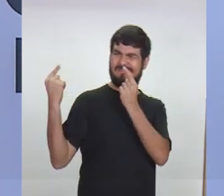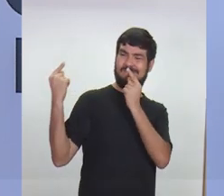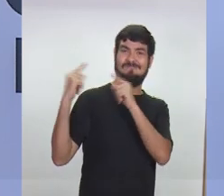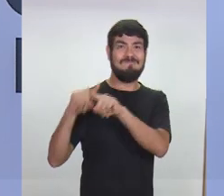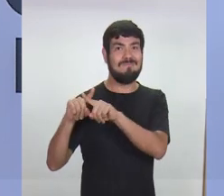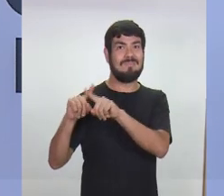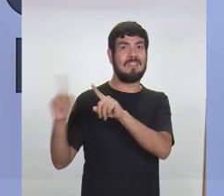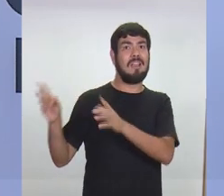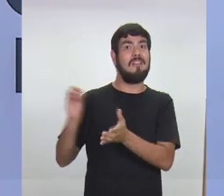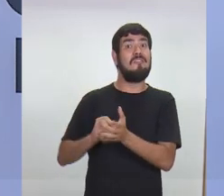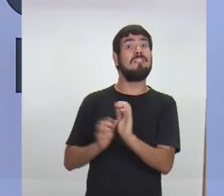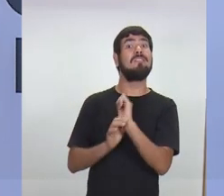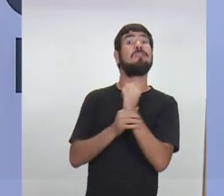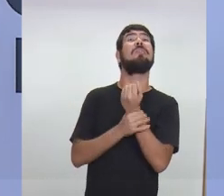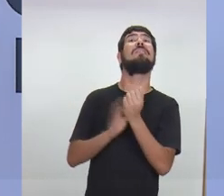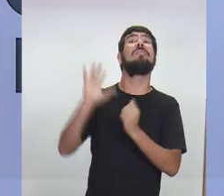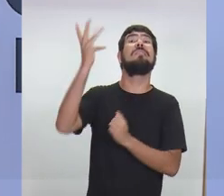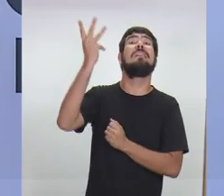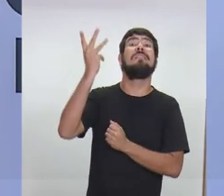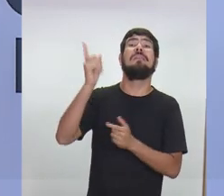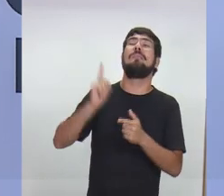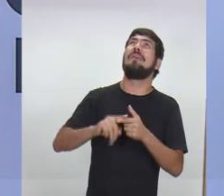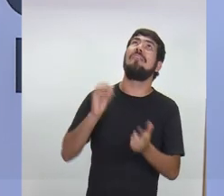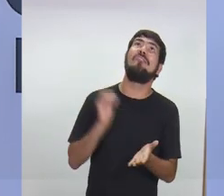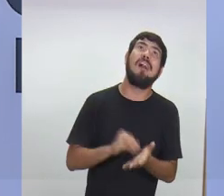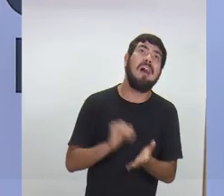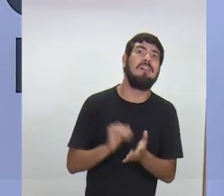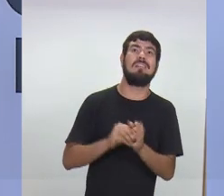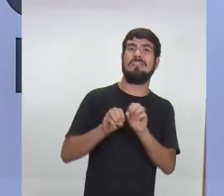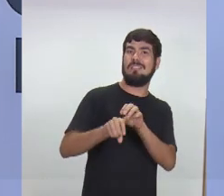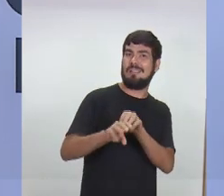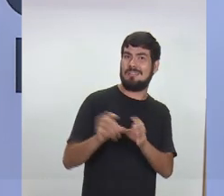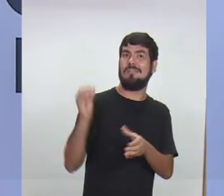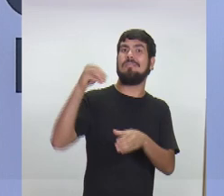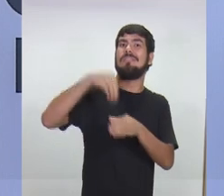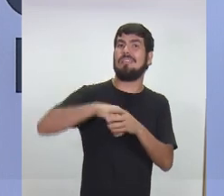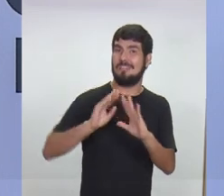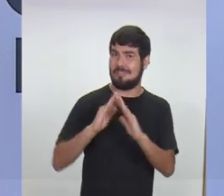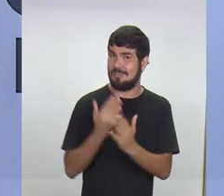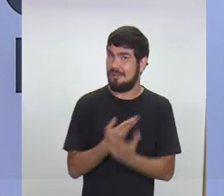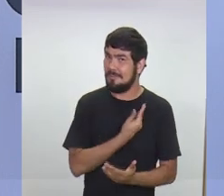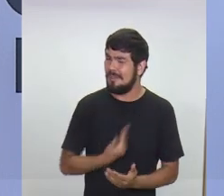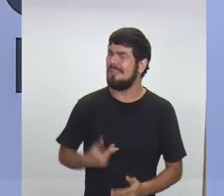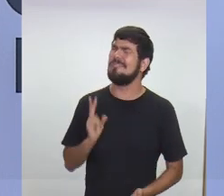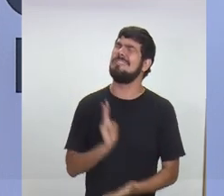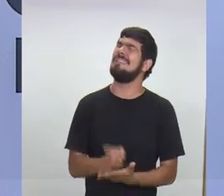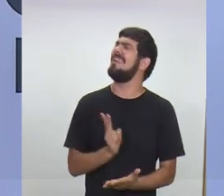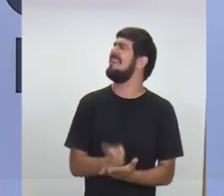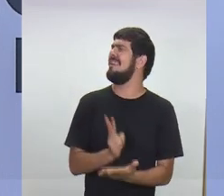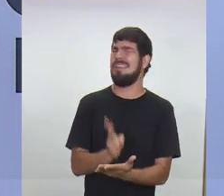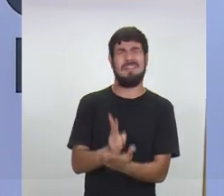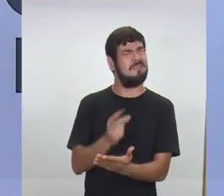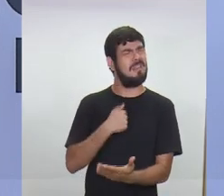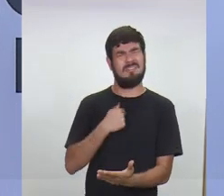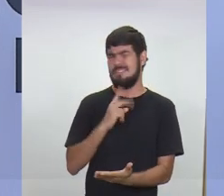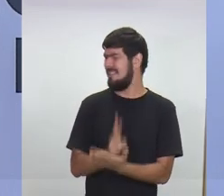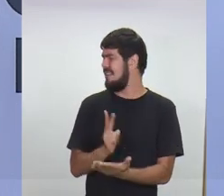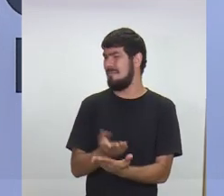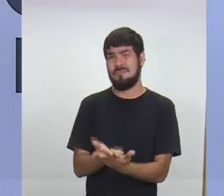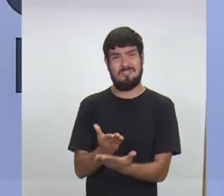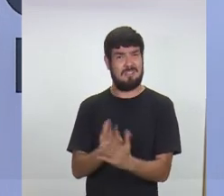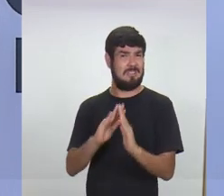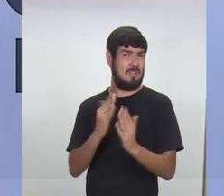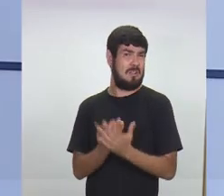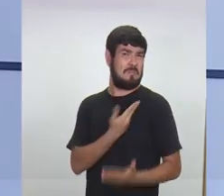segurança ela reflete também de uma má educação está sendo colocado na escola pública eu sempre estudei em escola pública e quero que vocês pela escola